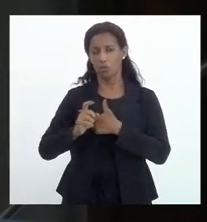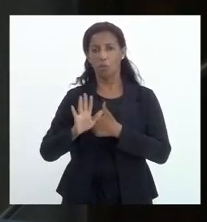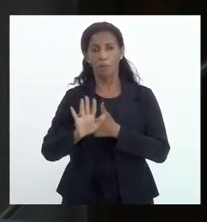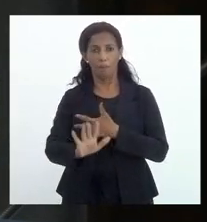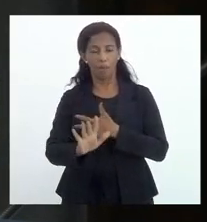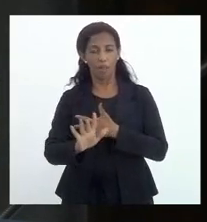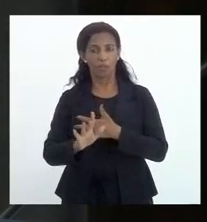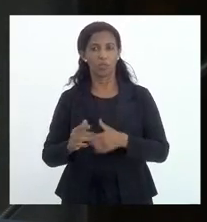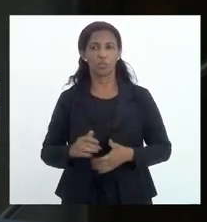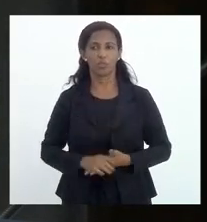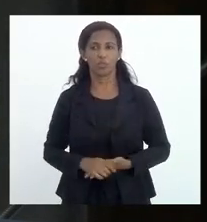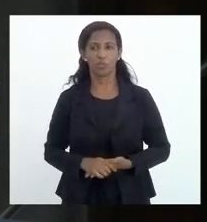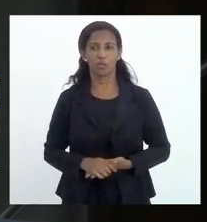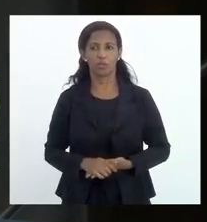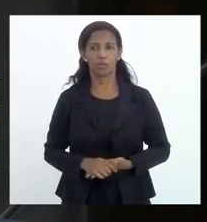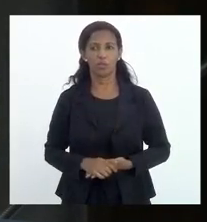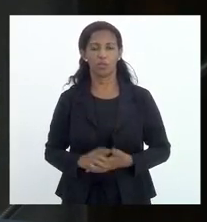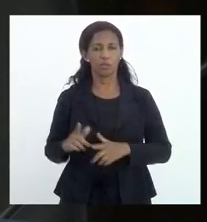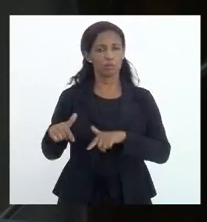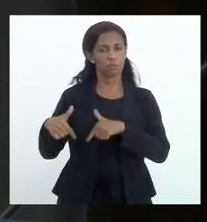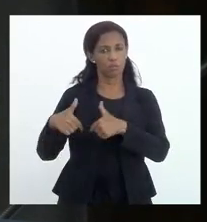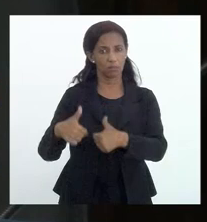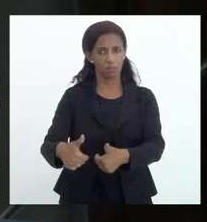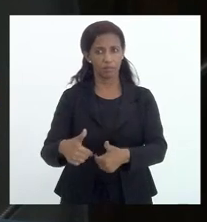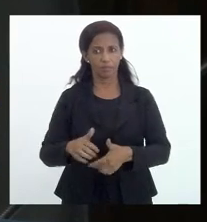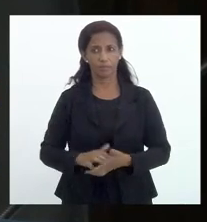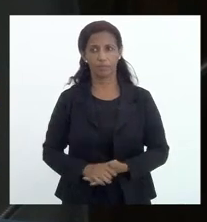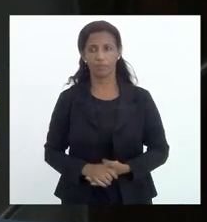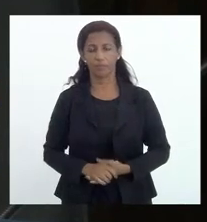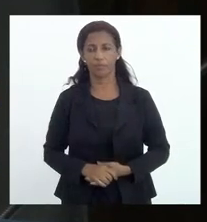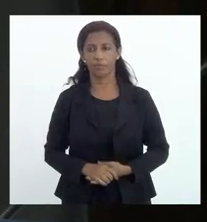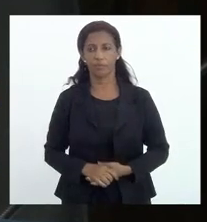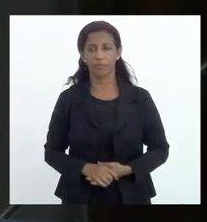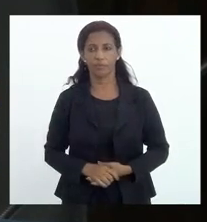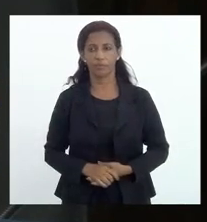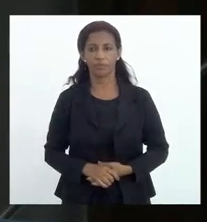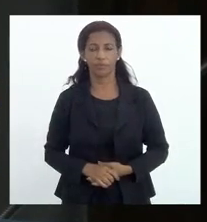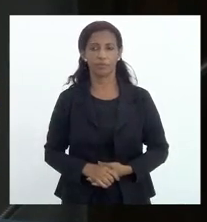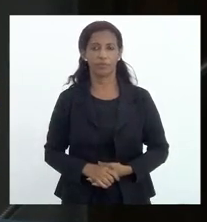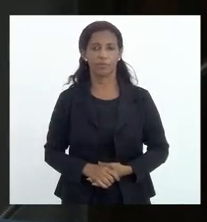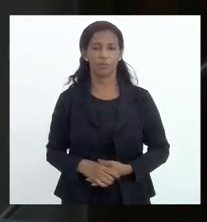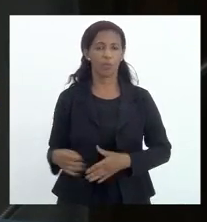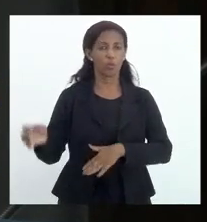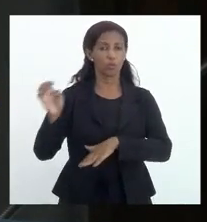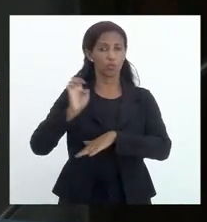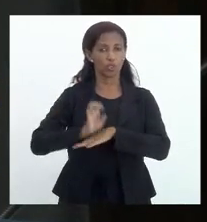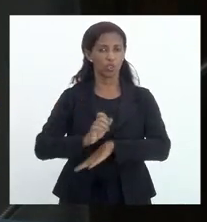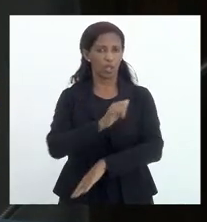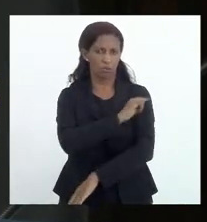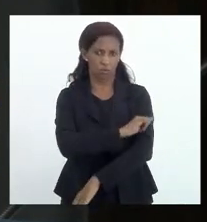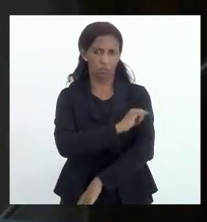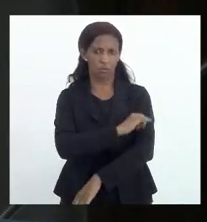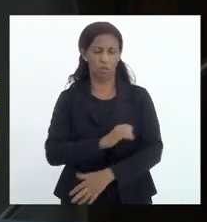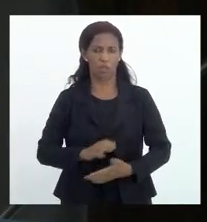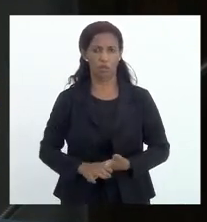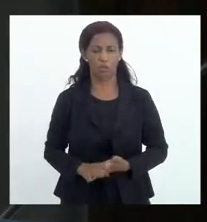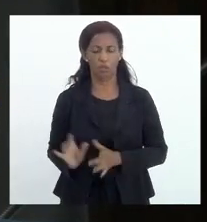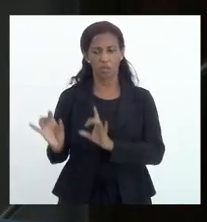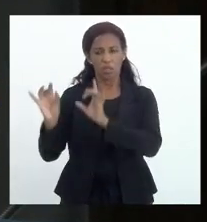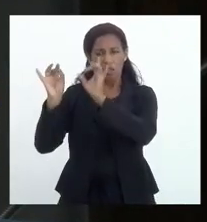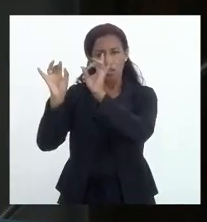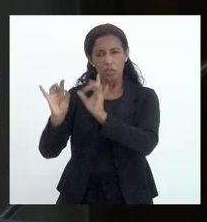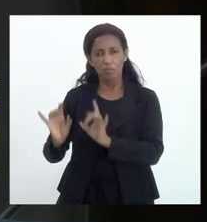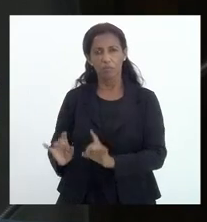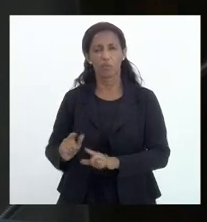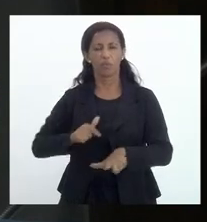seja uma execução do Estado do Rio, né? E especialmente